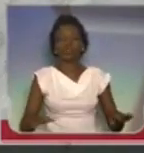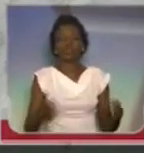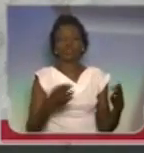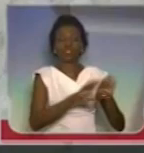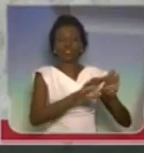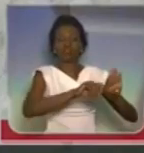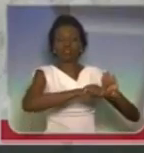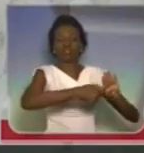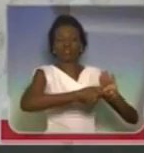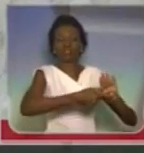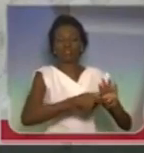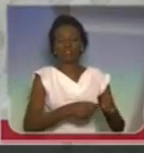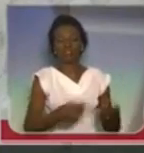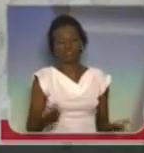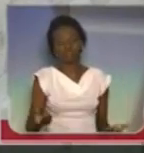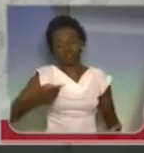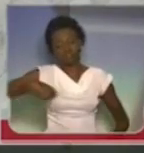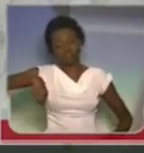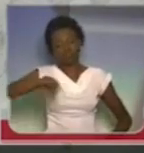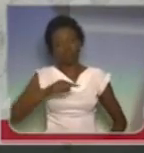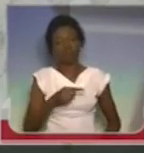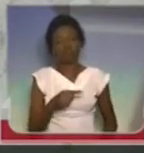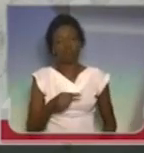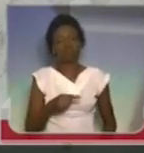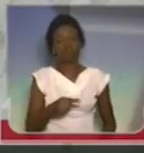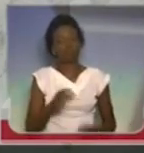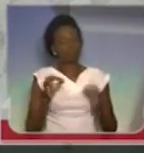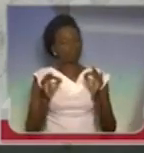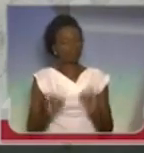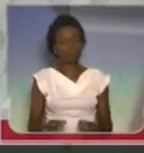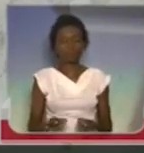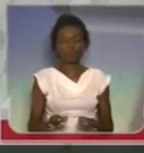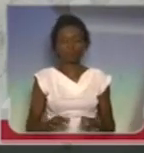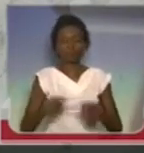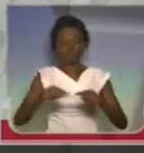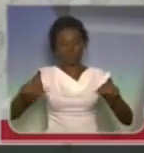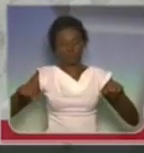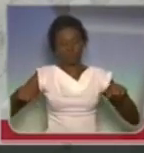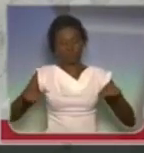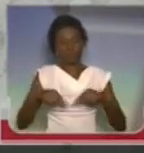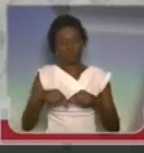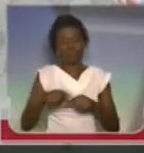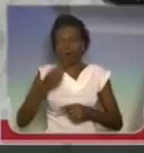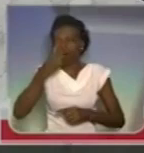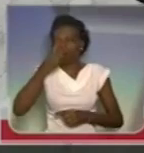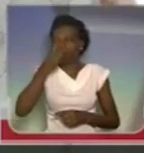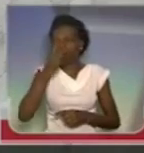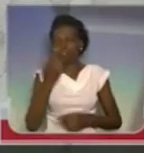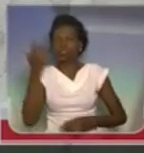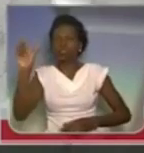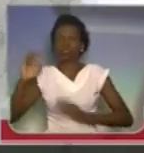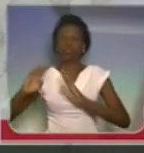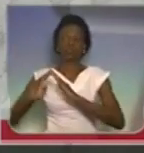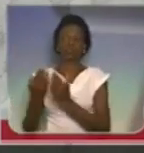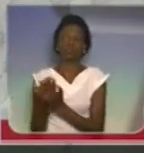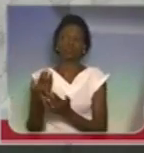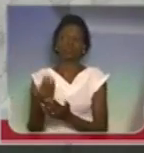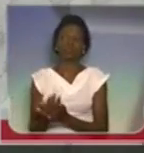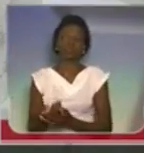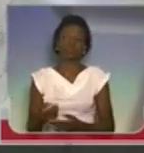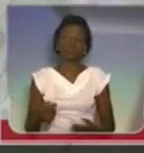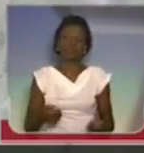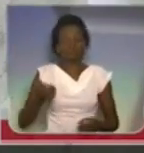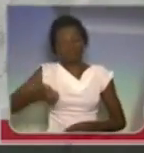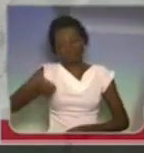fechadas E com isso nós teremos Concerteza a superlotação de salas de outras escolas que serão